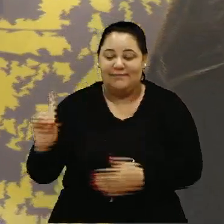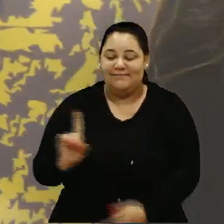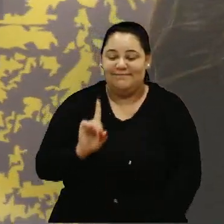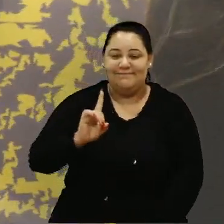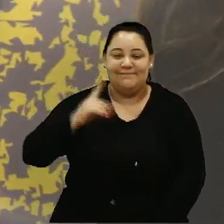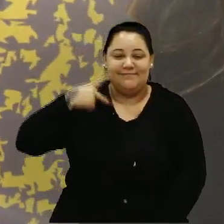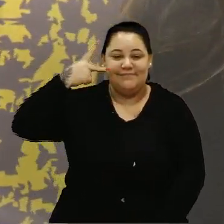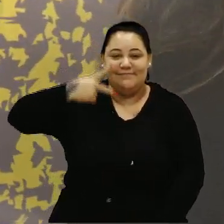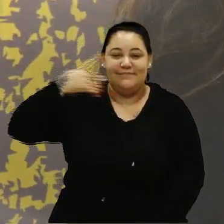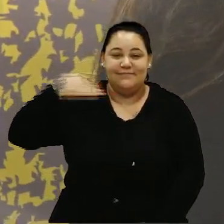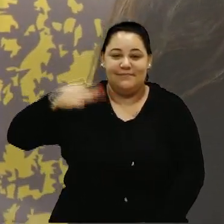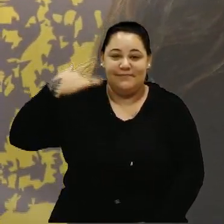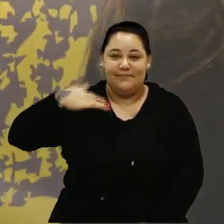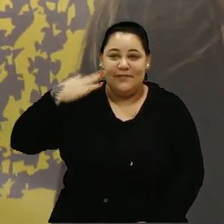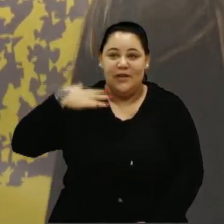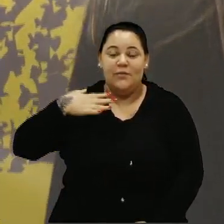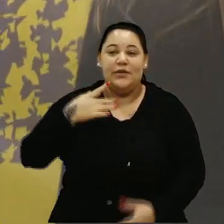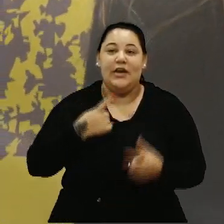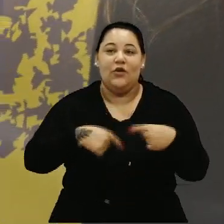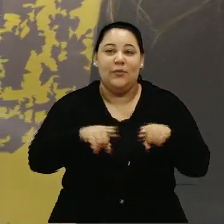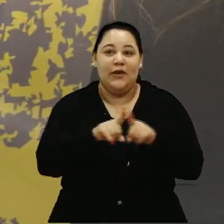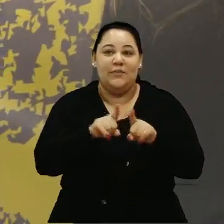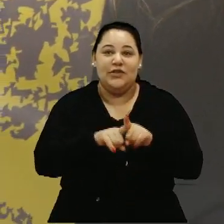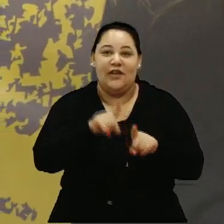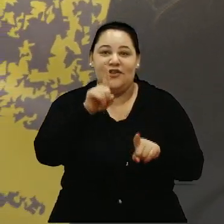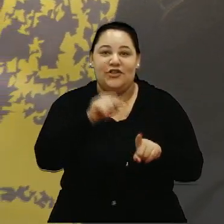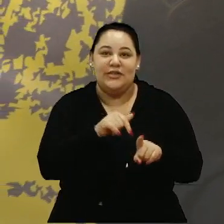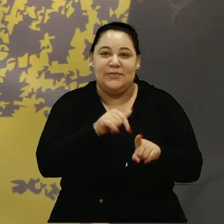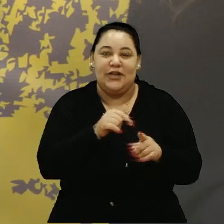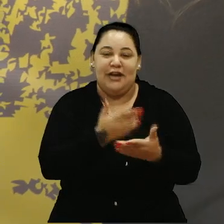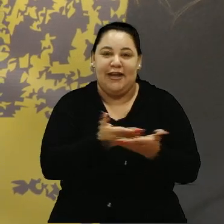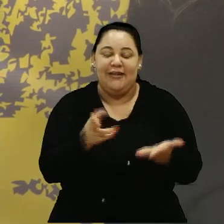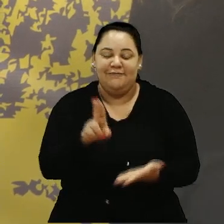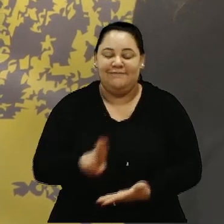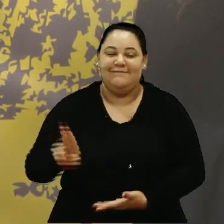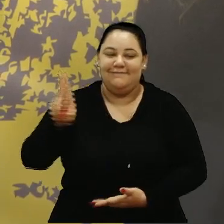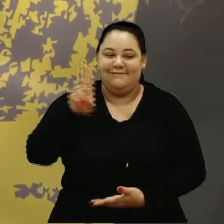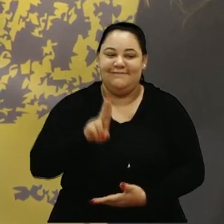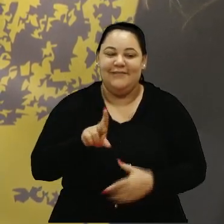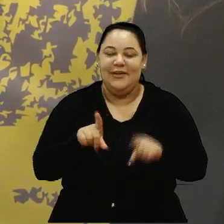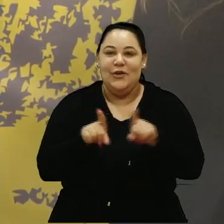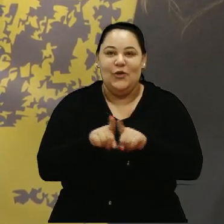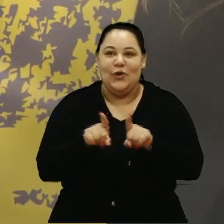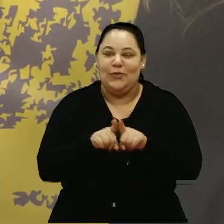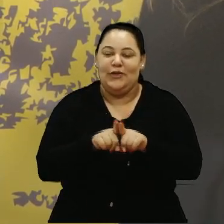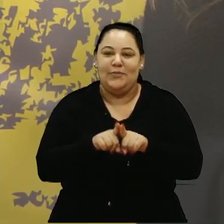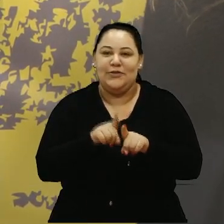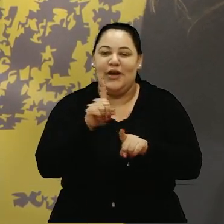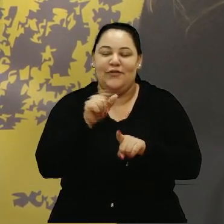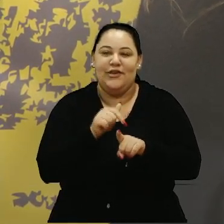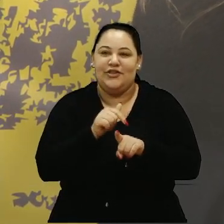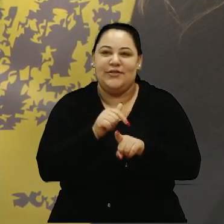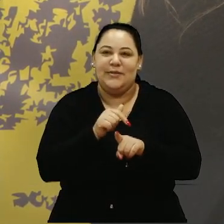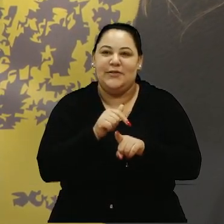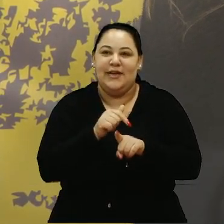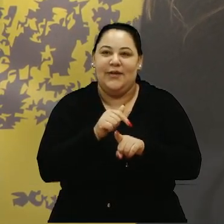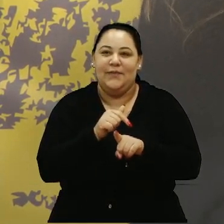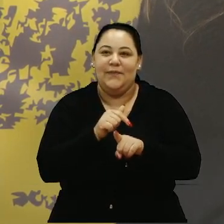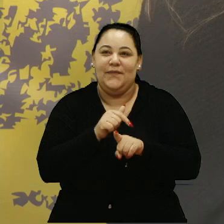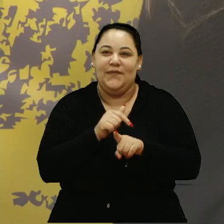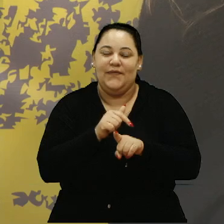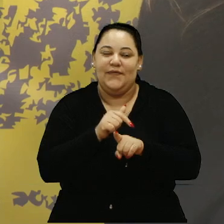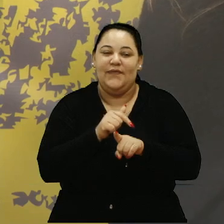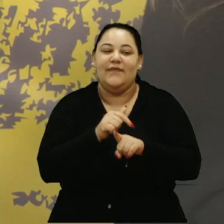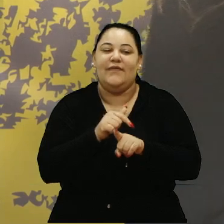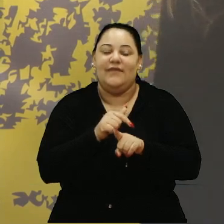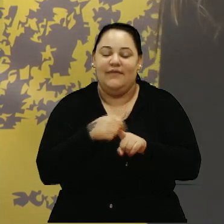Marques ocupou o espaço do Grande Expediente para falar sobre a situação da moradia popular, principalmente no caso ali do campus de